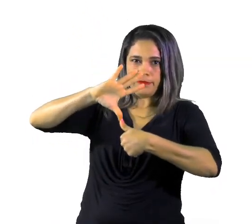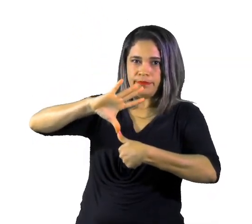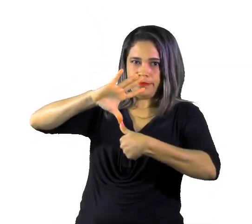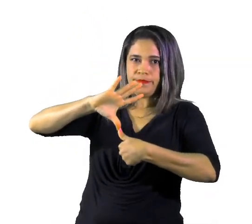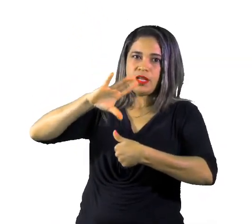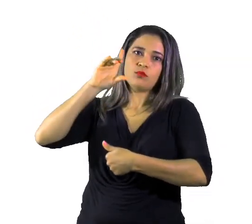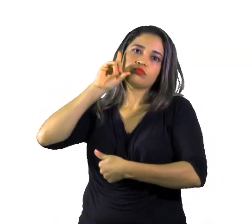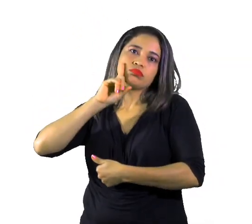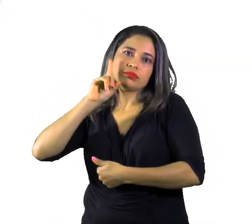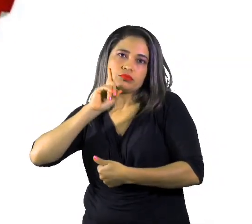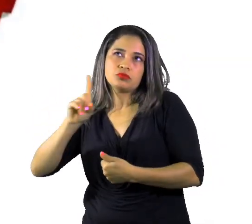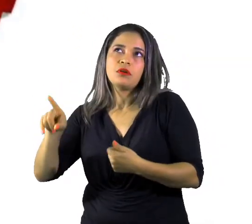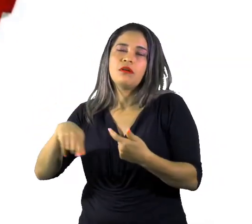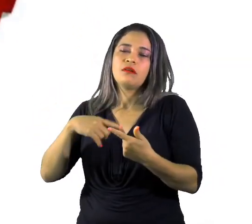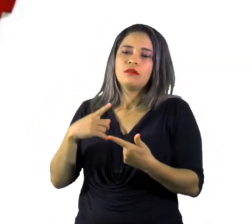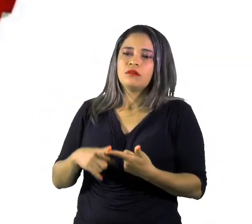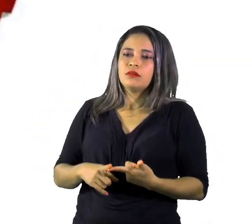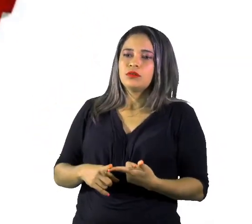Estados Unidos,